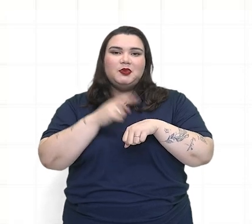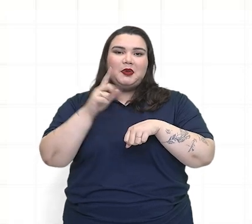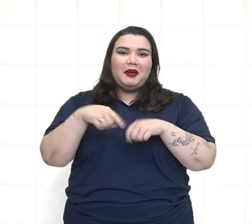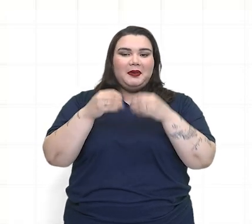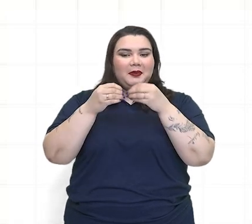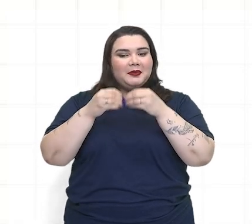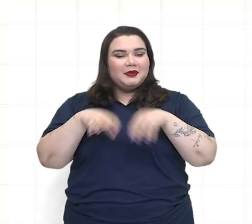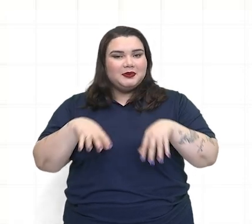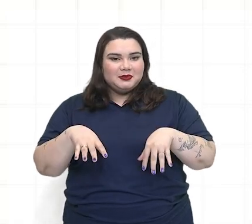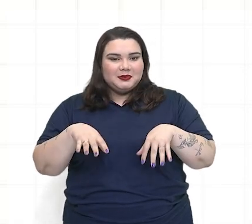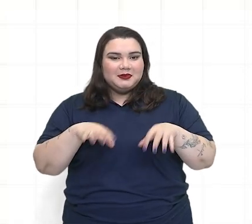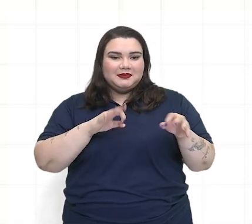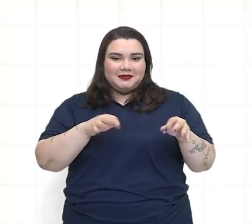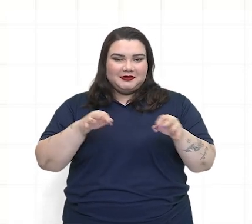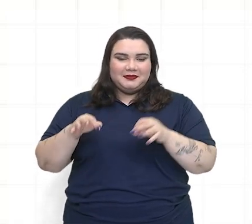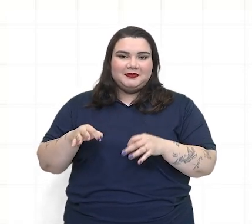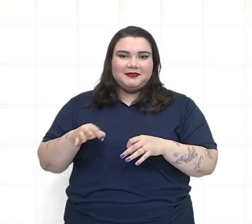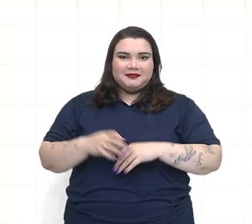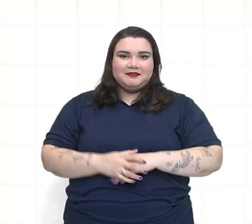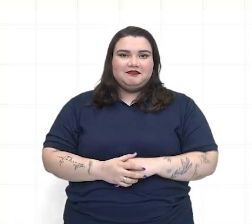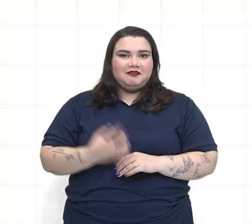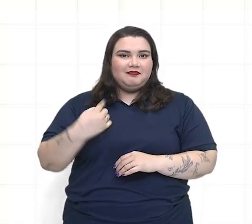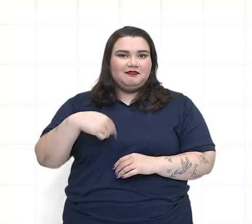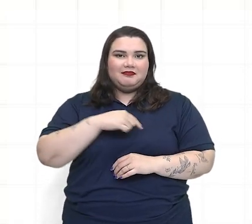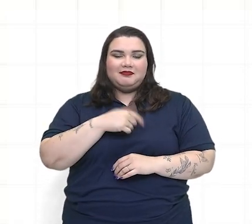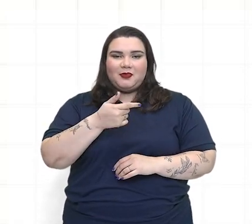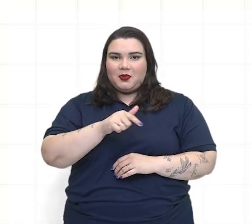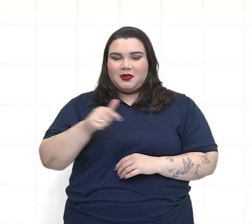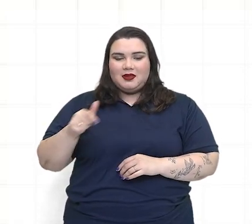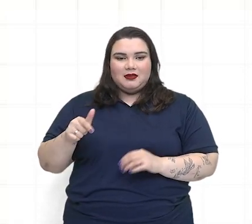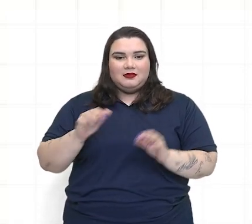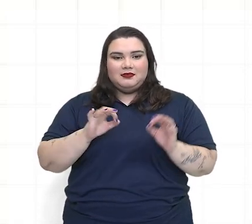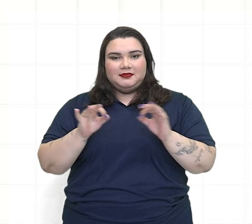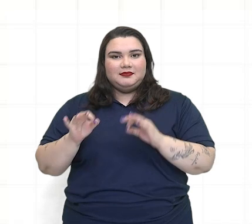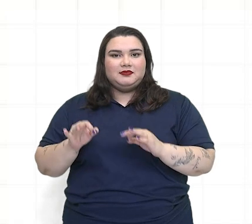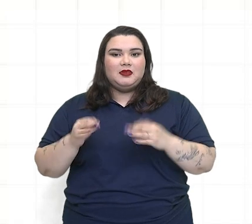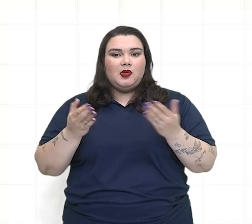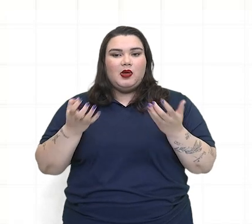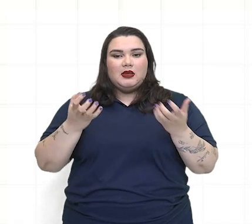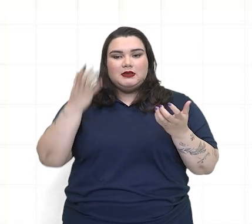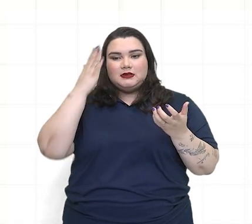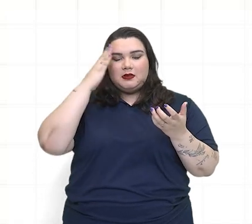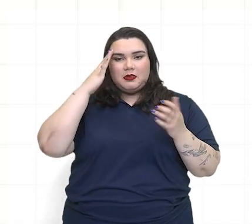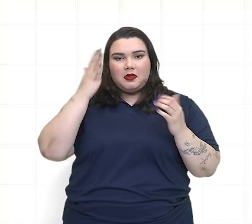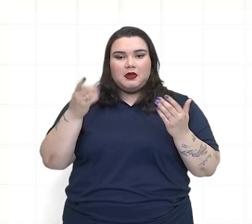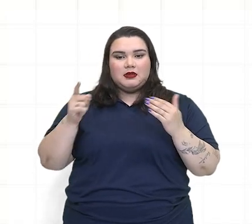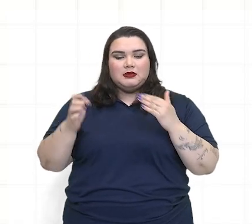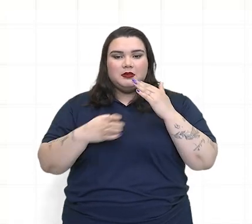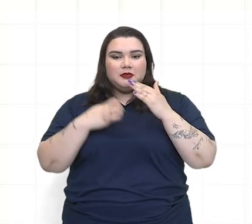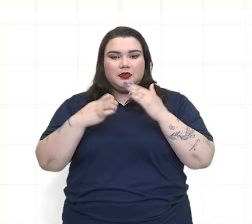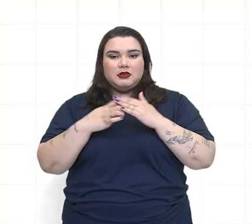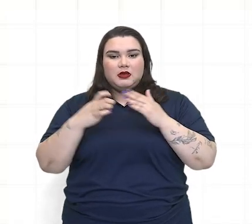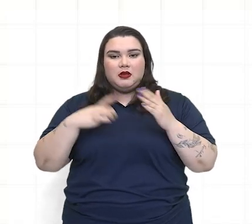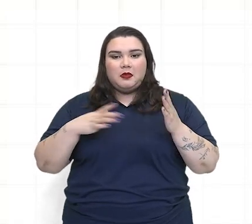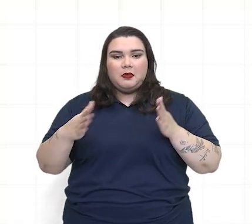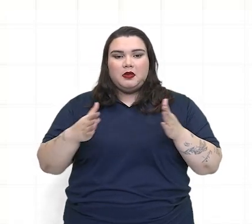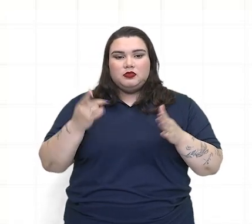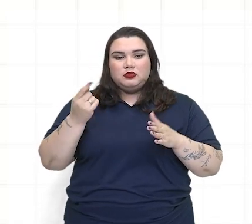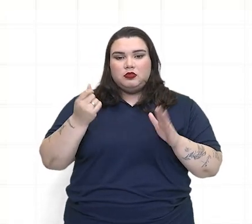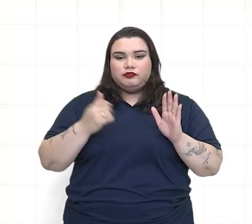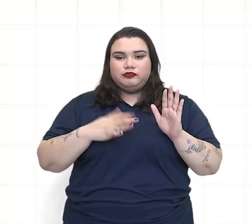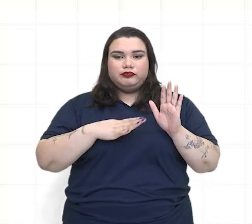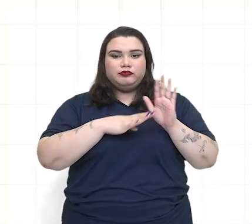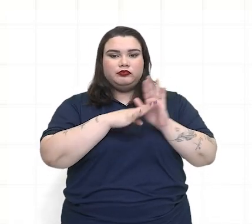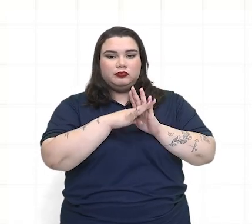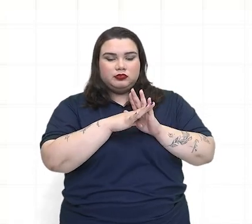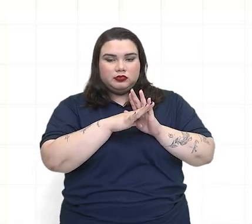né, o que nós não queremos. Nós queremos saber quando essa empresa teve o quê? Lucro. Então a gente tem que analisar quando